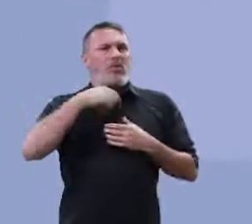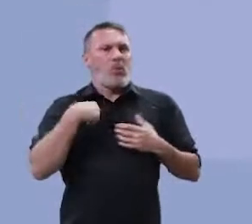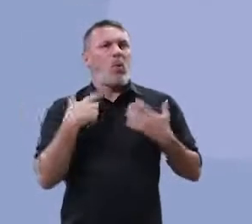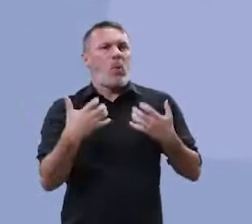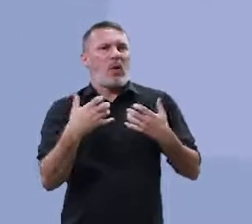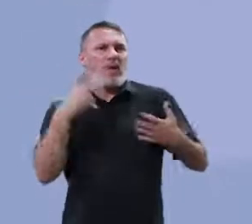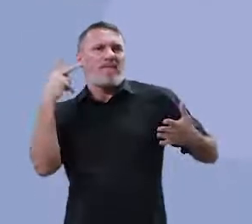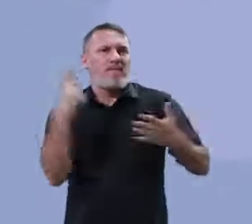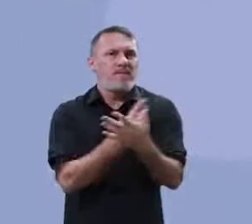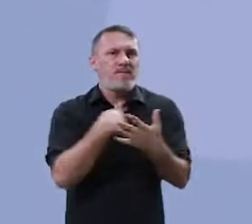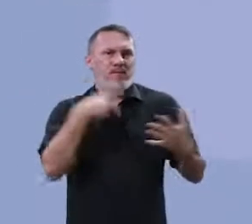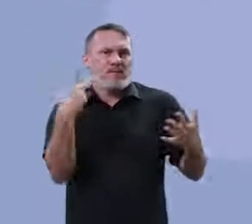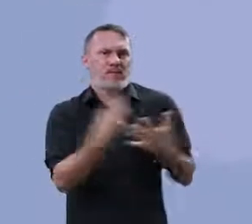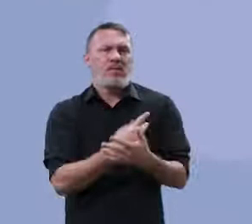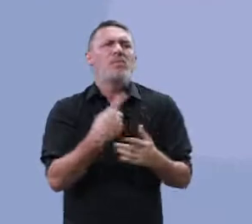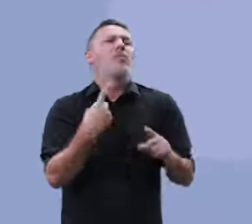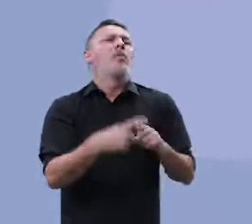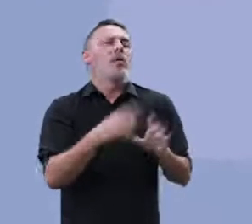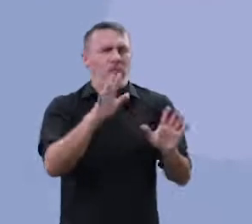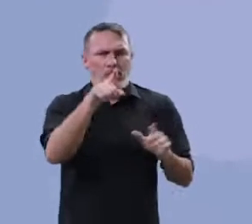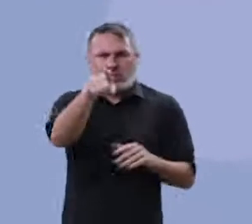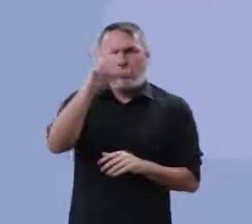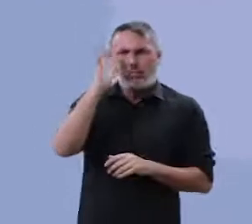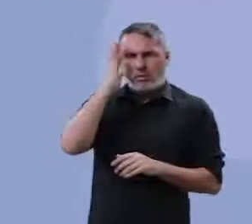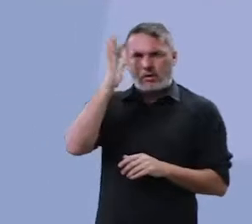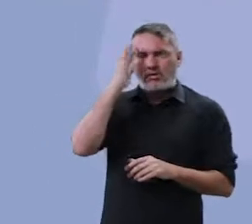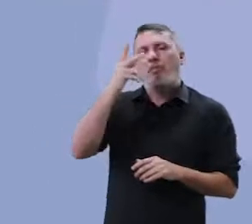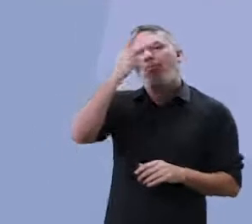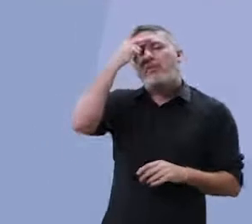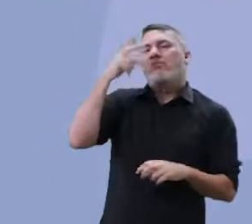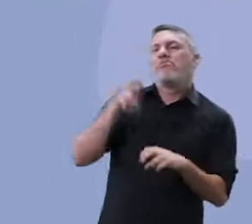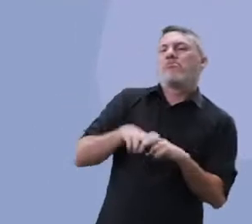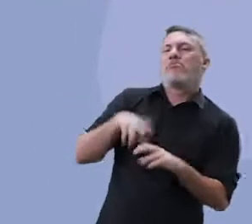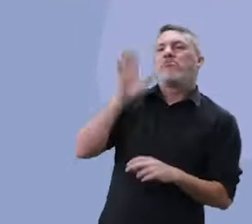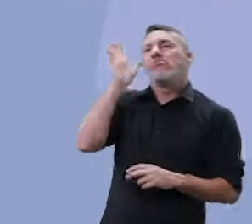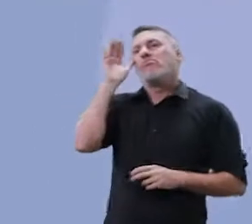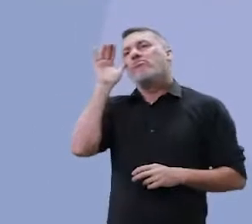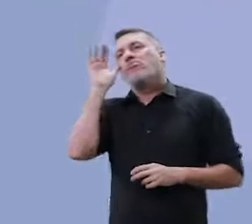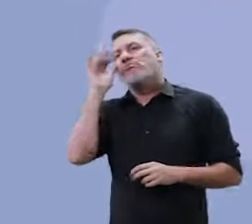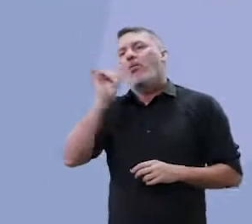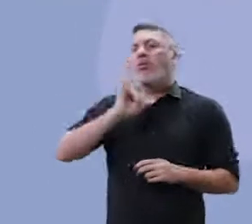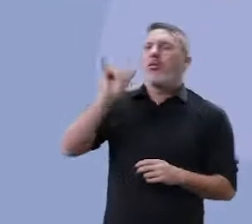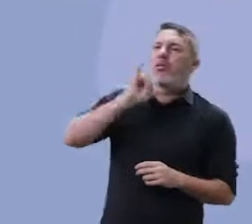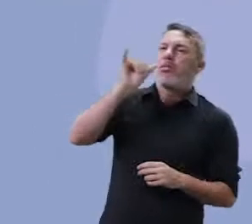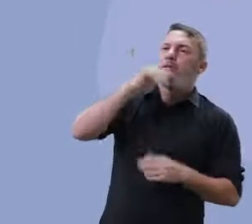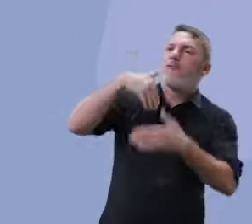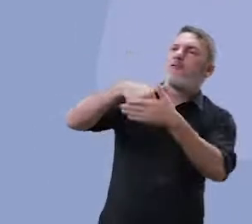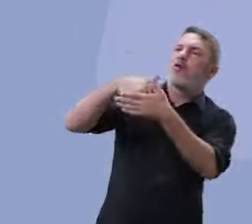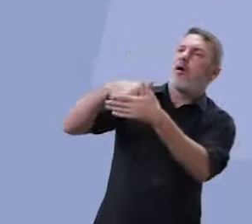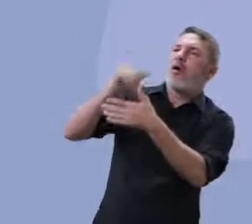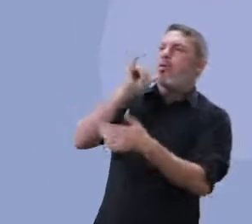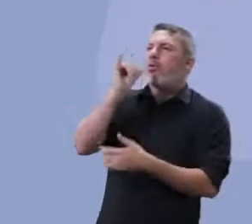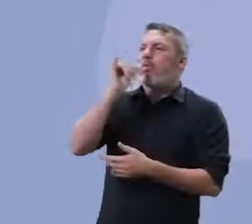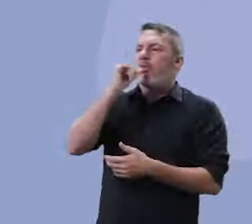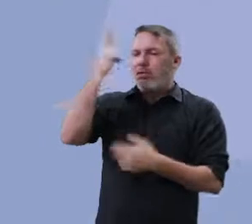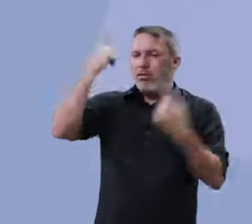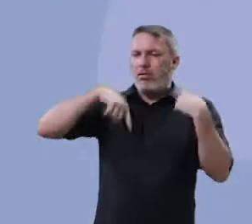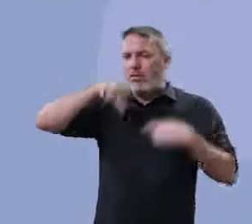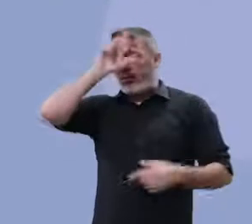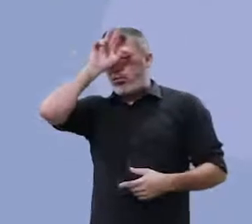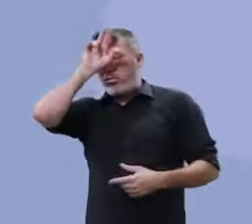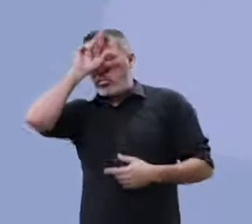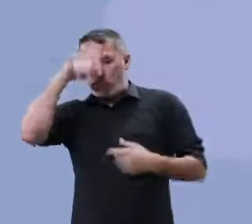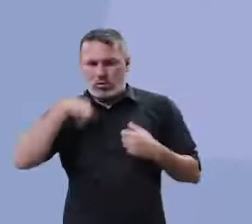comigo. Se o cidadão está ali assistindo o jogo, tomando e pega o veículo